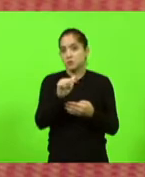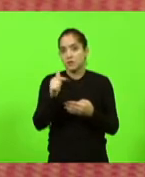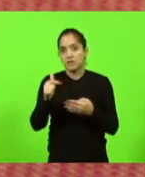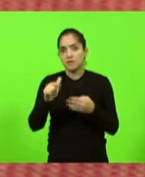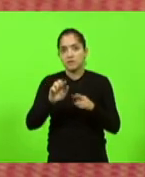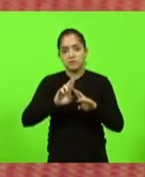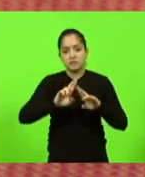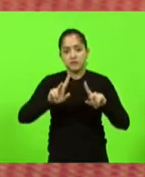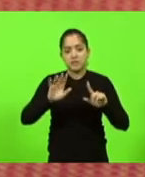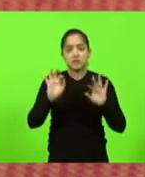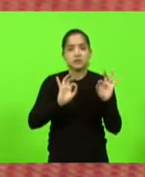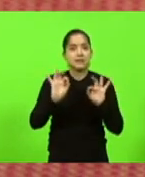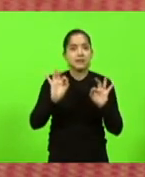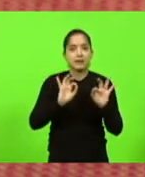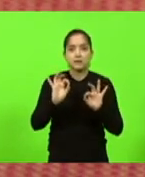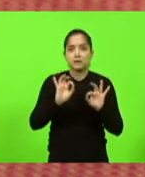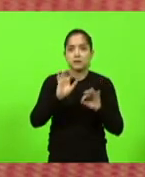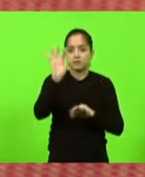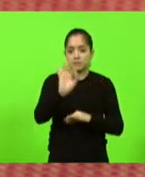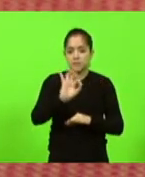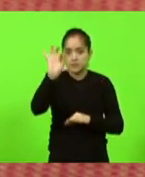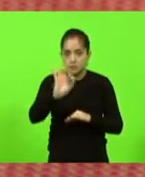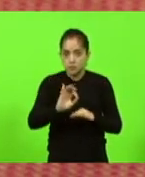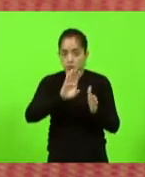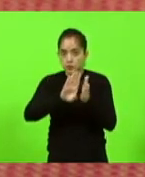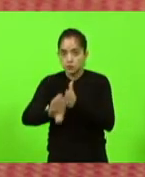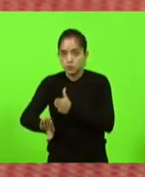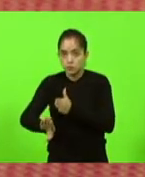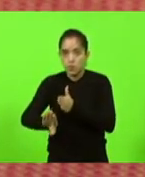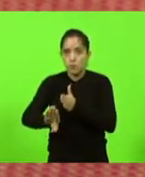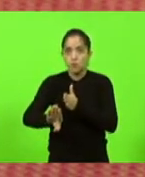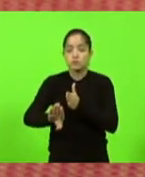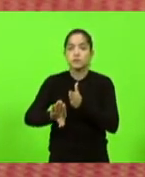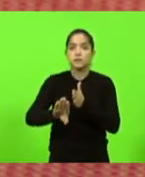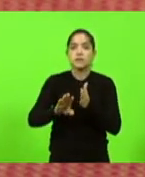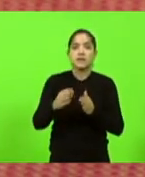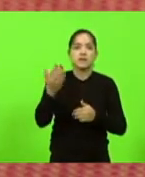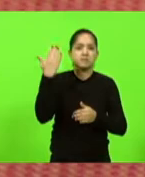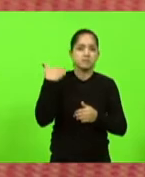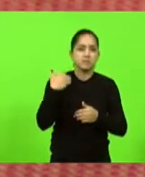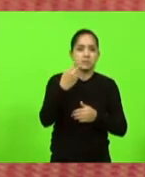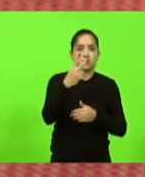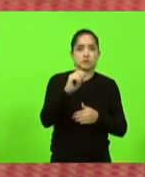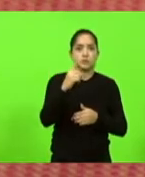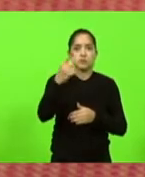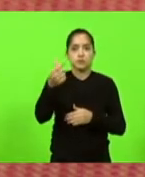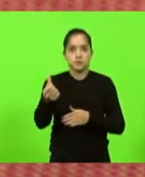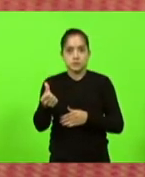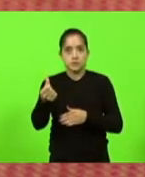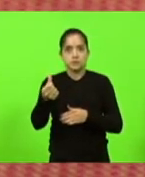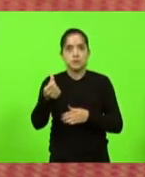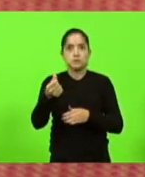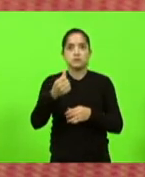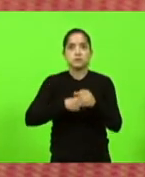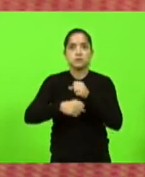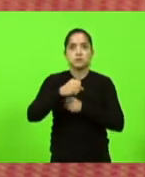Inclusive, os percentuais de desconto da última vez, que eu acho que 2016 ou 2017... Está sem som, presidente.